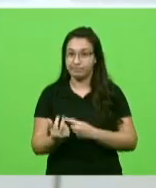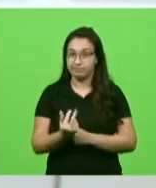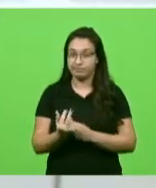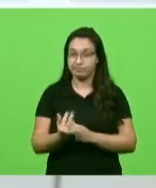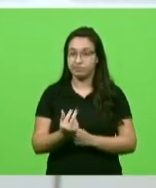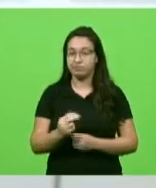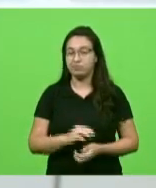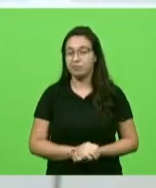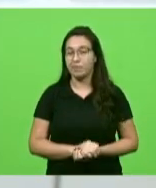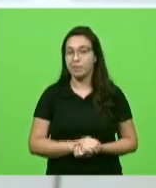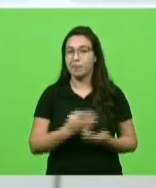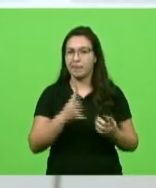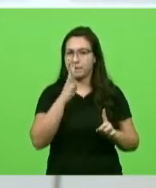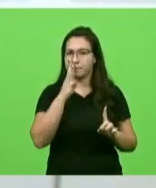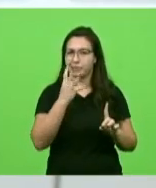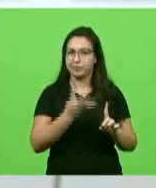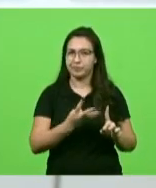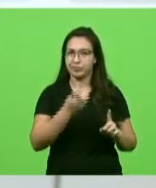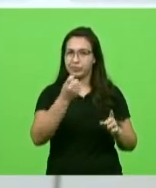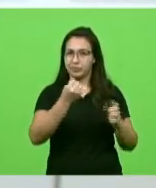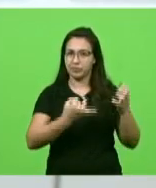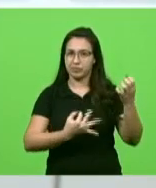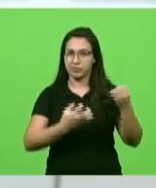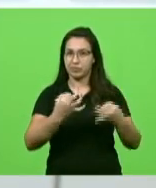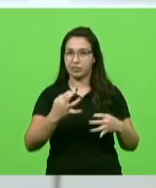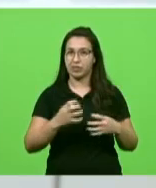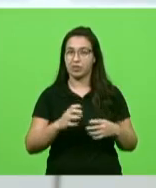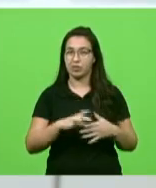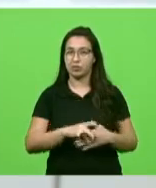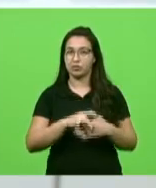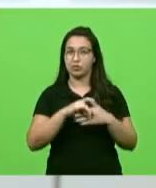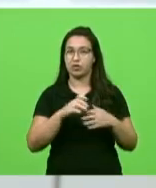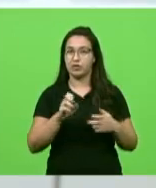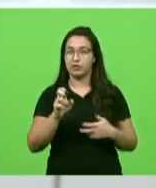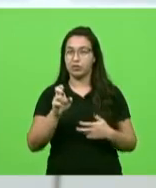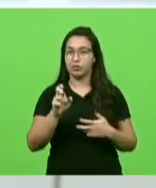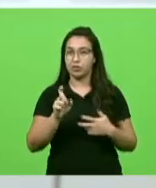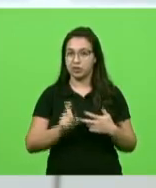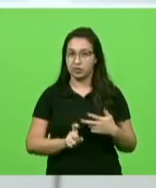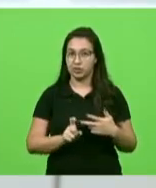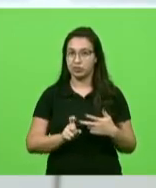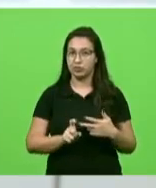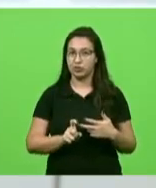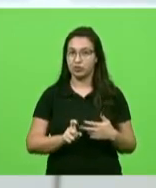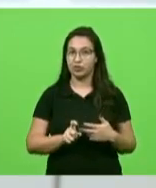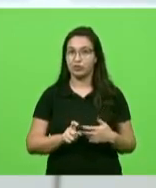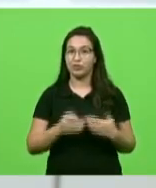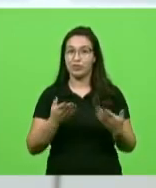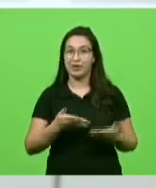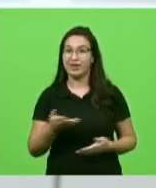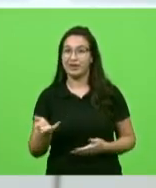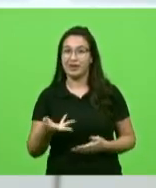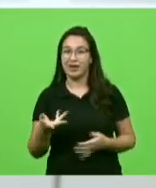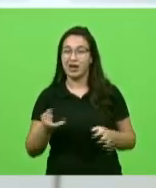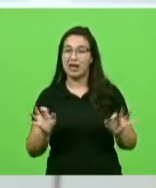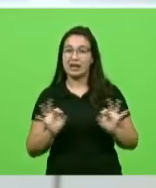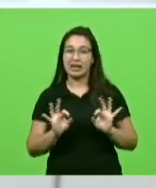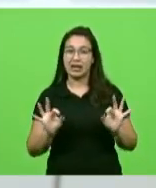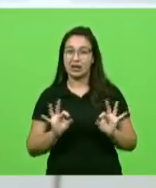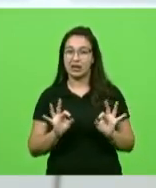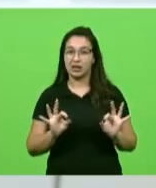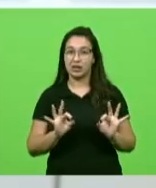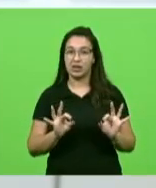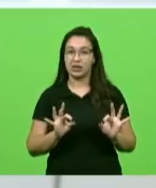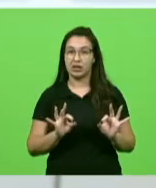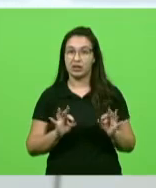suas alegações no fato de que o chefe do executivo não tenha sido série o suficiente para determinar